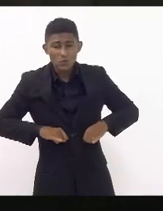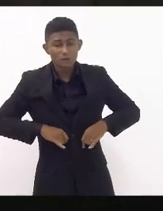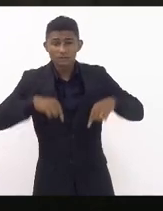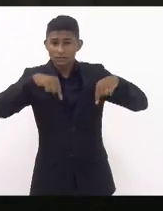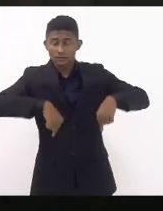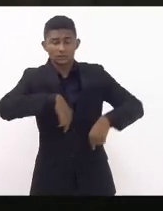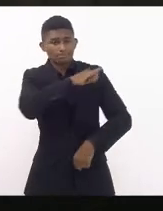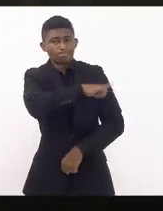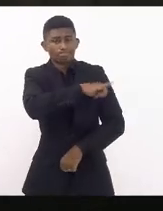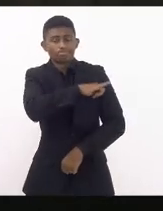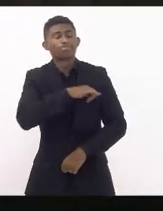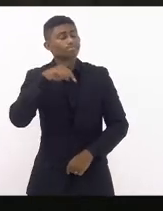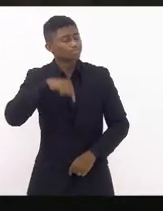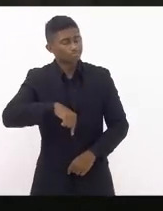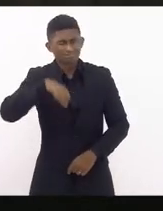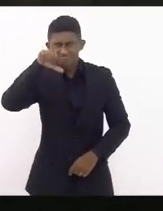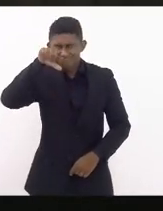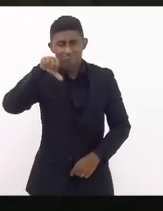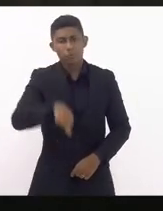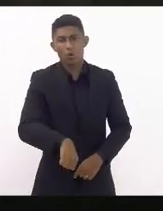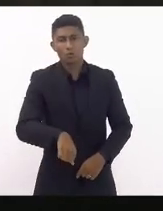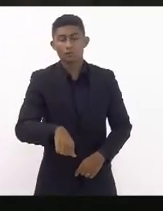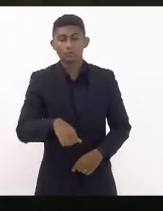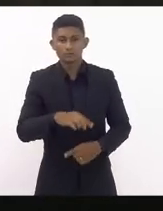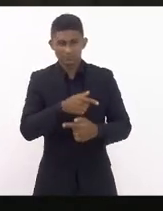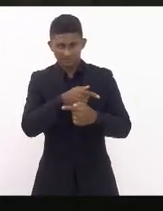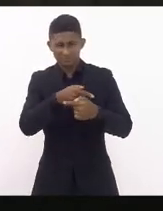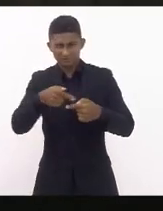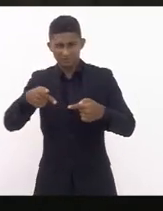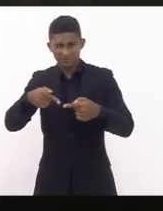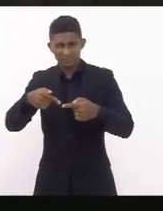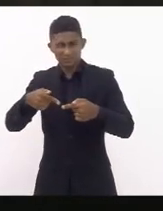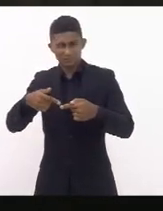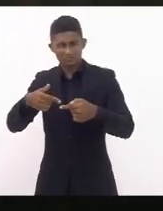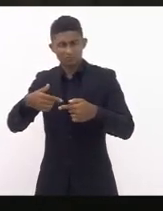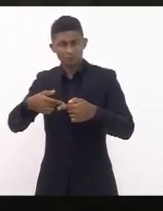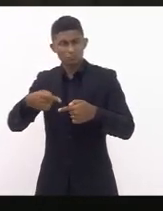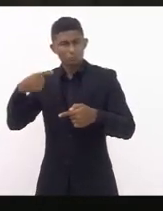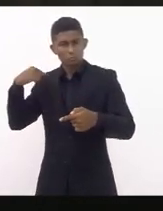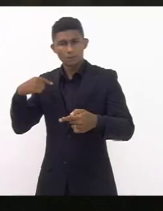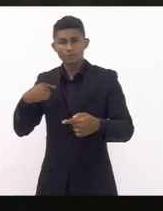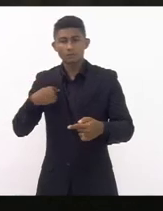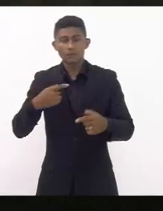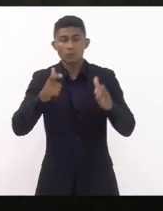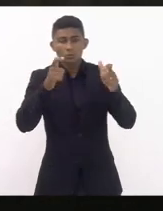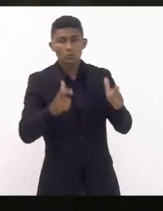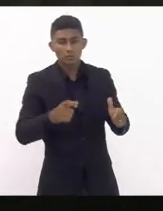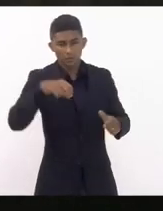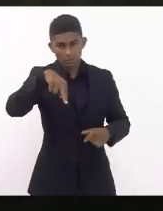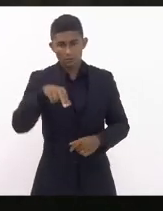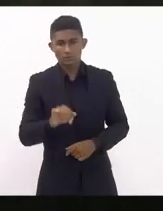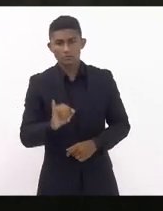Rio de Janeiro. Essa semana eu estava em Nova Iguaçu,